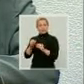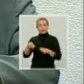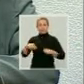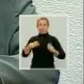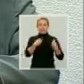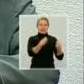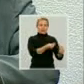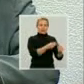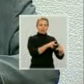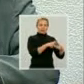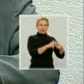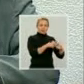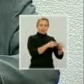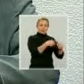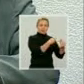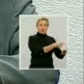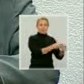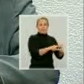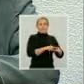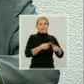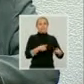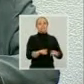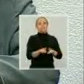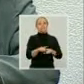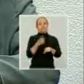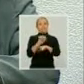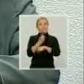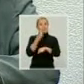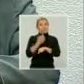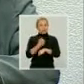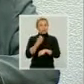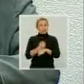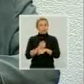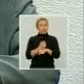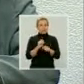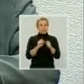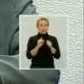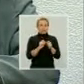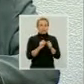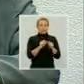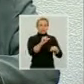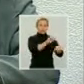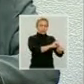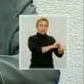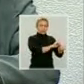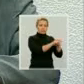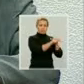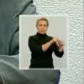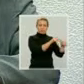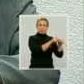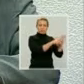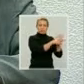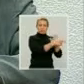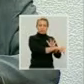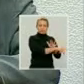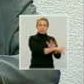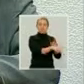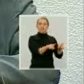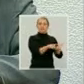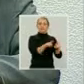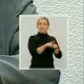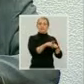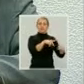Ministério tem fornecido. Mas compete aos estados dotar esses centros de mão de obra, dotar de material